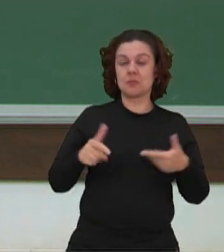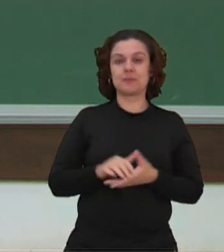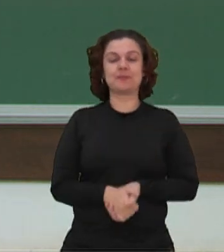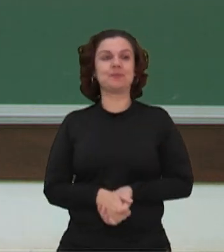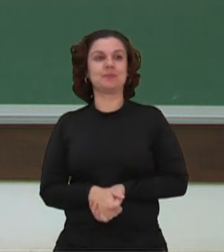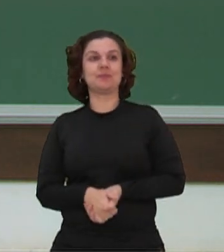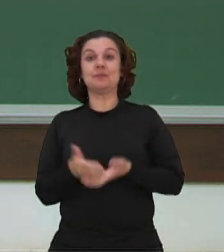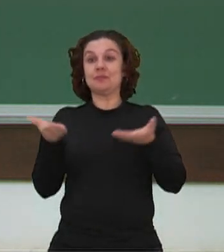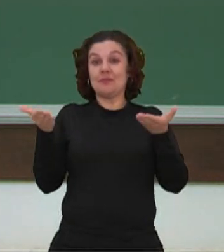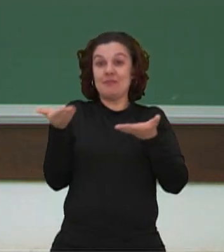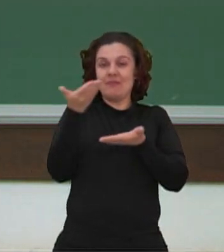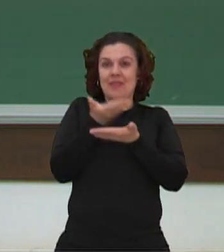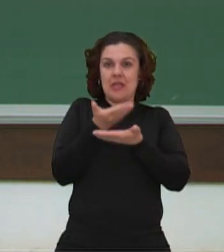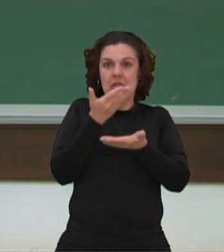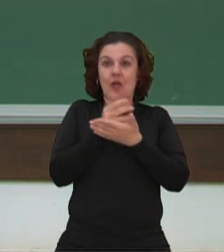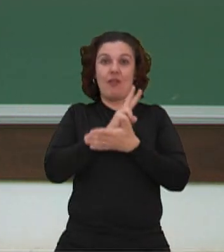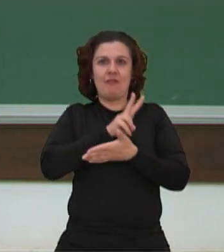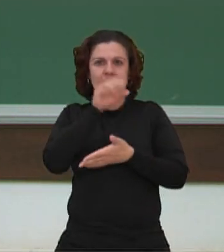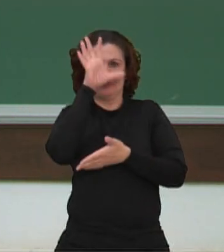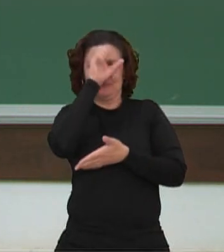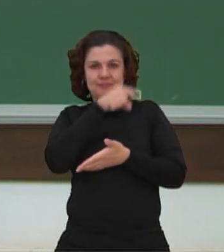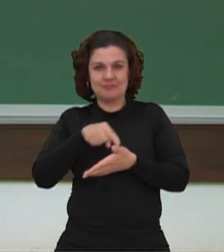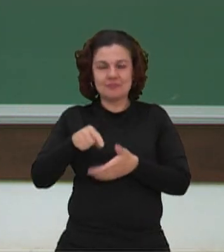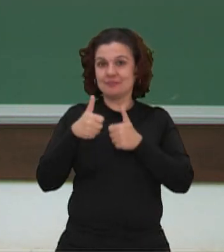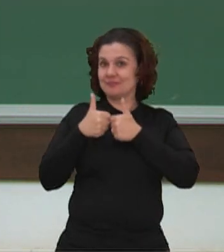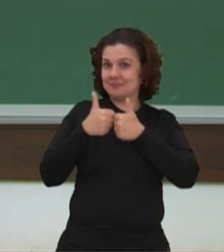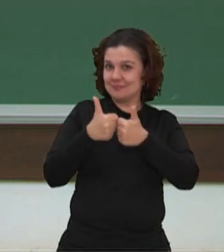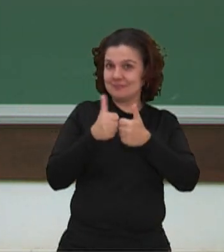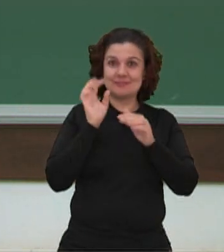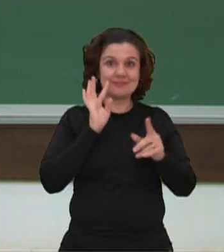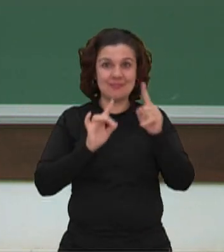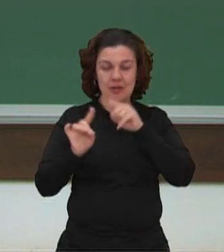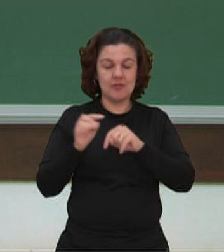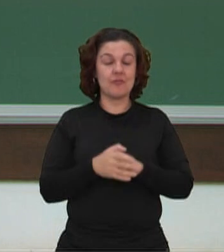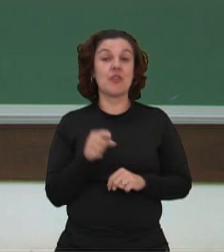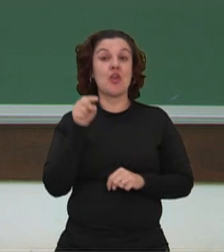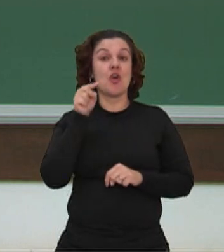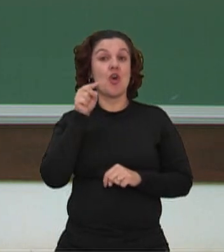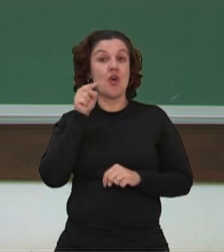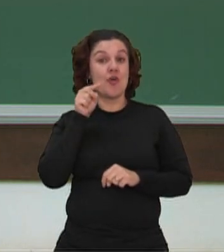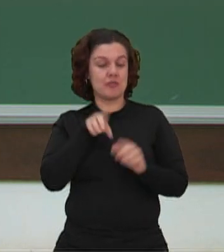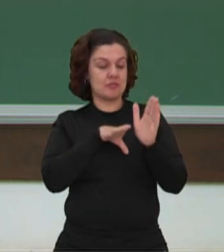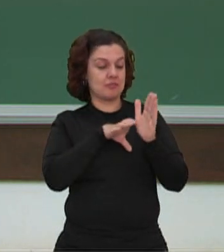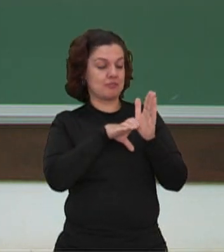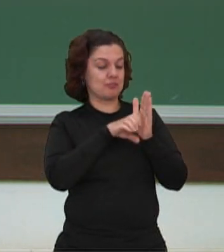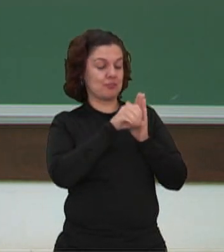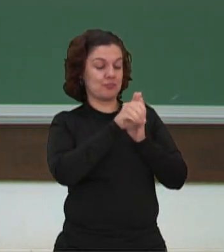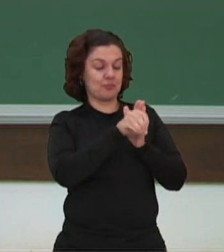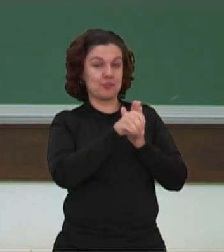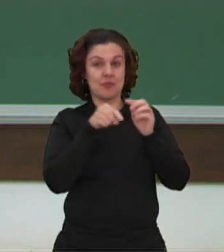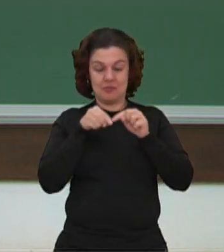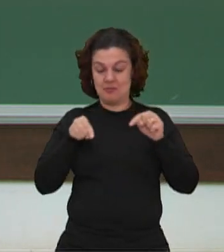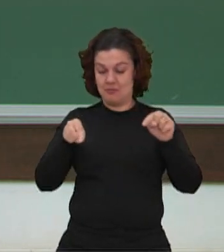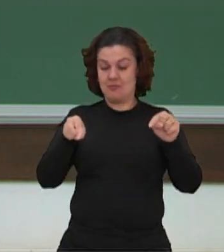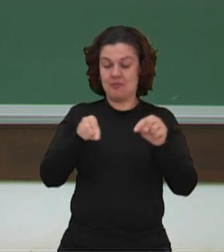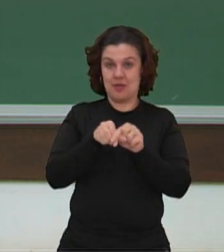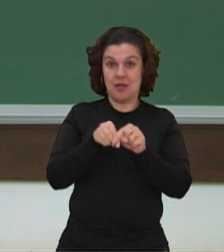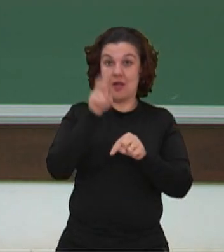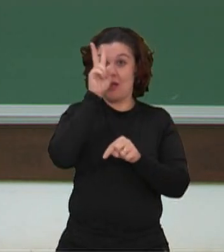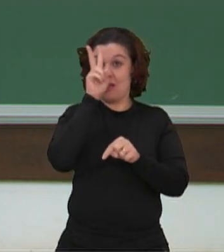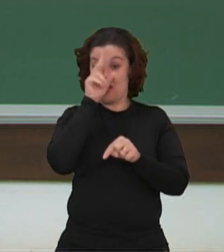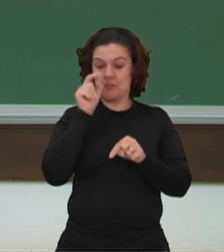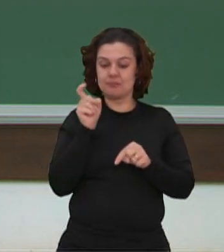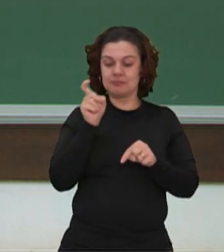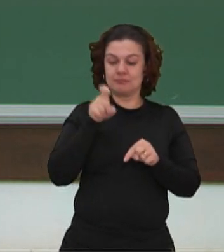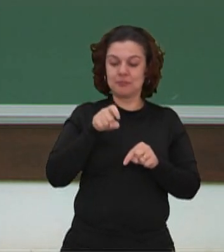mais. A aula de hoje vai servir muito para isso. Legal? Você que acessa as aulas pelo Classroom, lembre-se de clicar